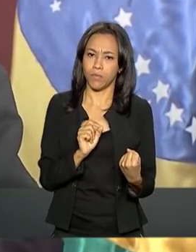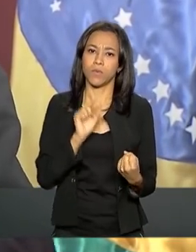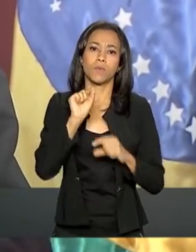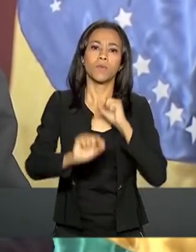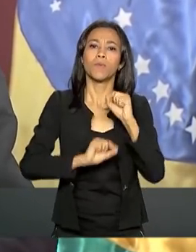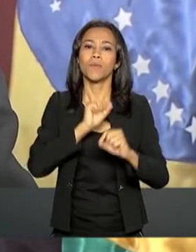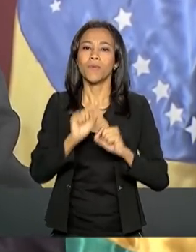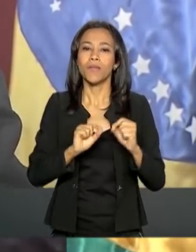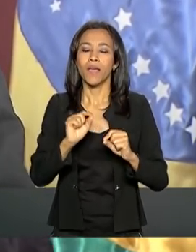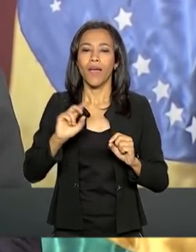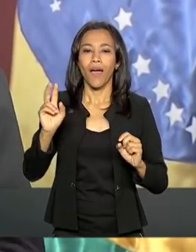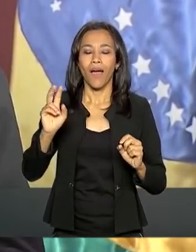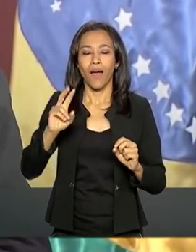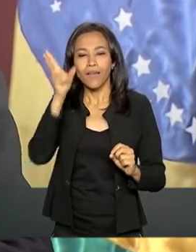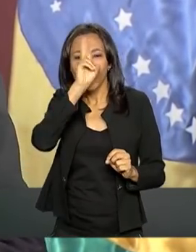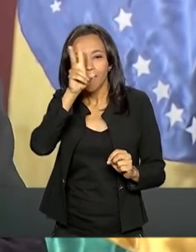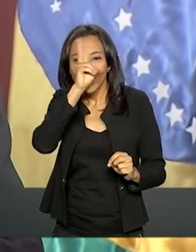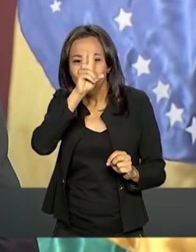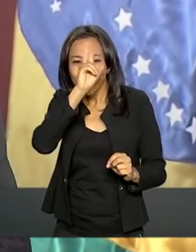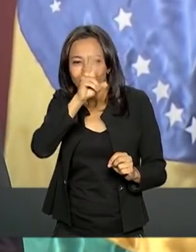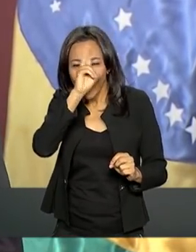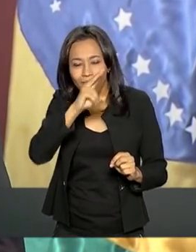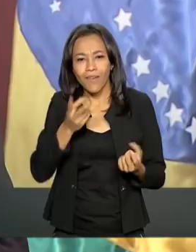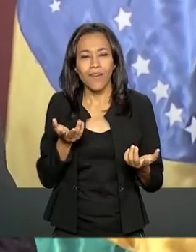as páginas mais